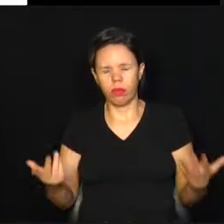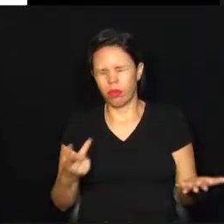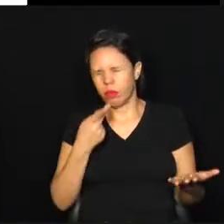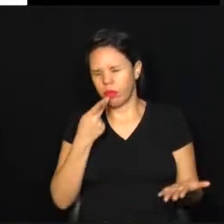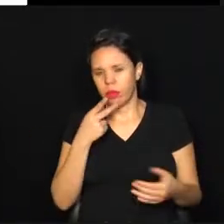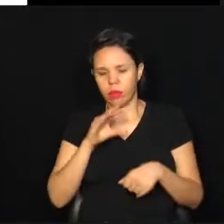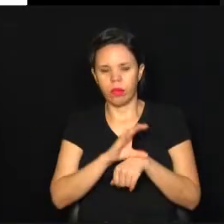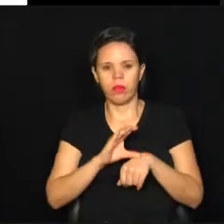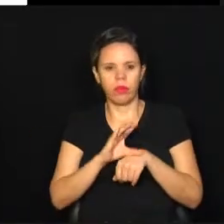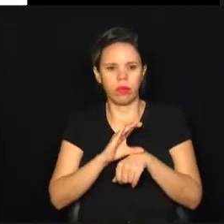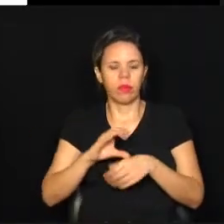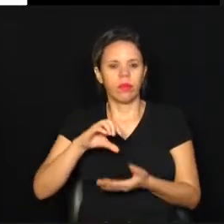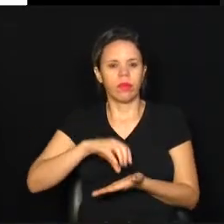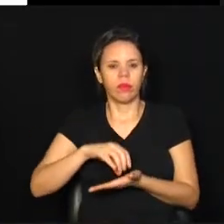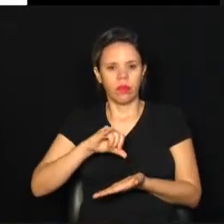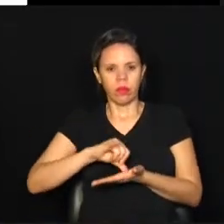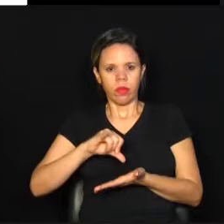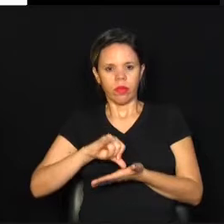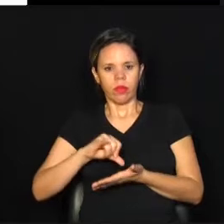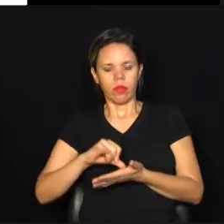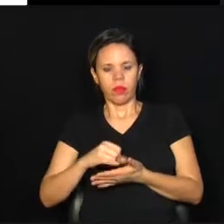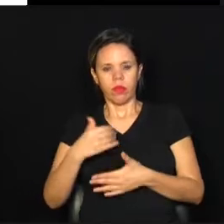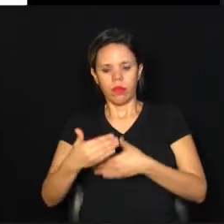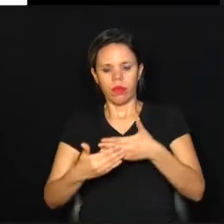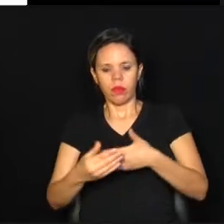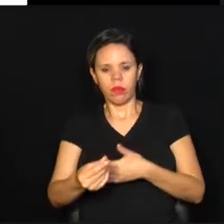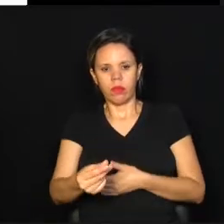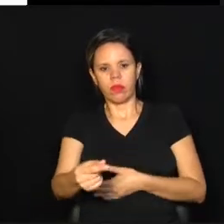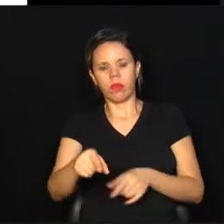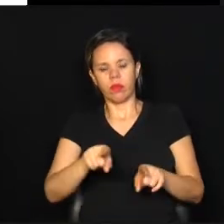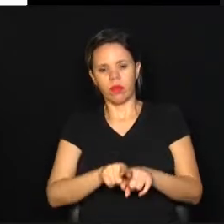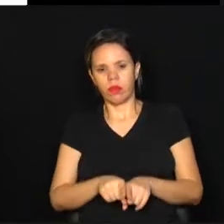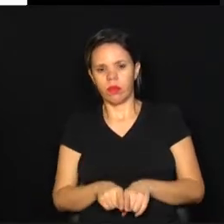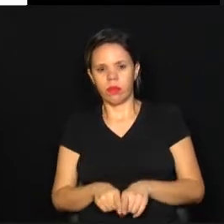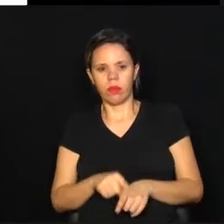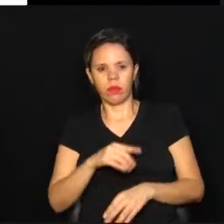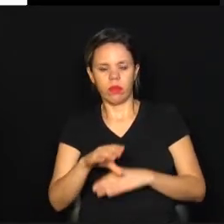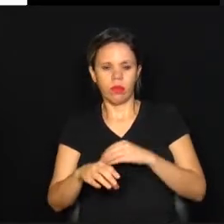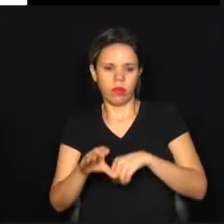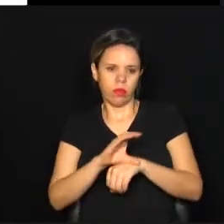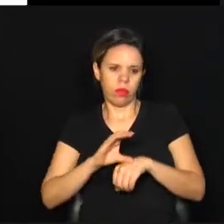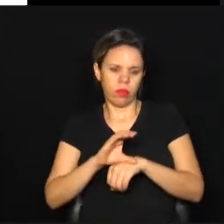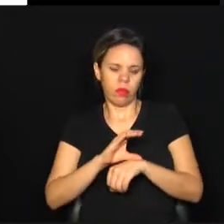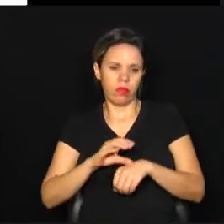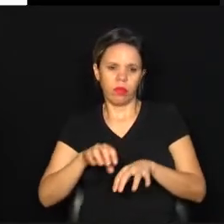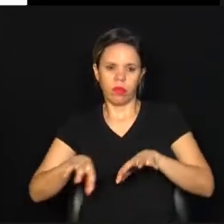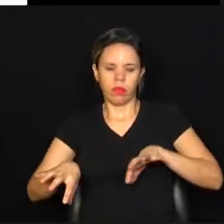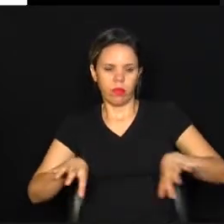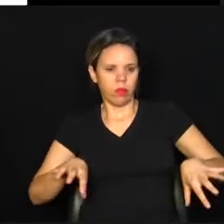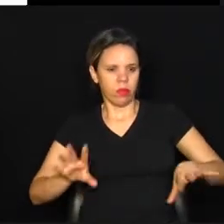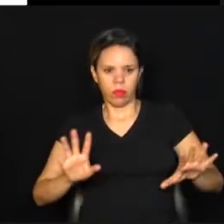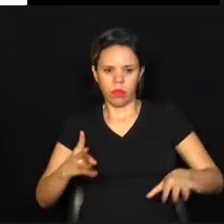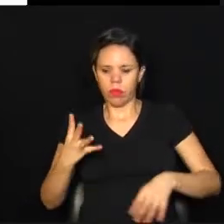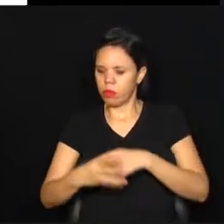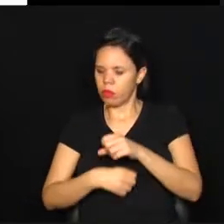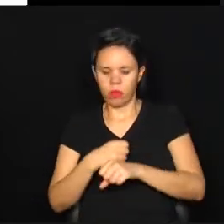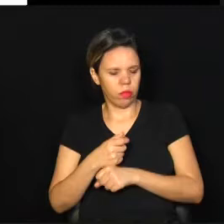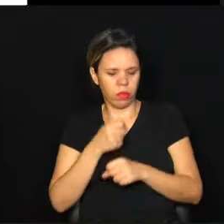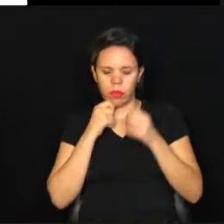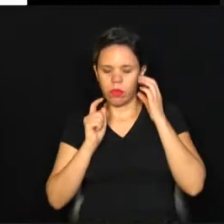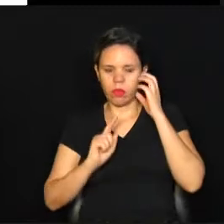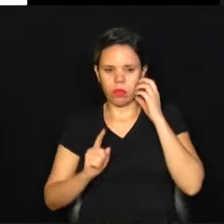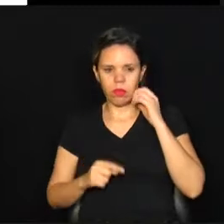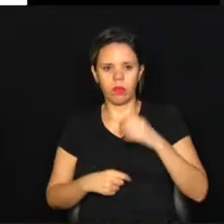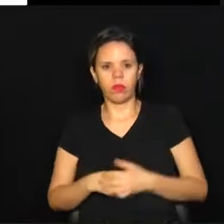constituição de centralidades, nós estamos falando de processos de longo prazo. Nós não estamos falando de constituir uma centralidade nem em 4 anos. Mas